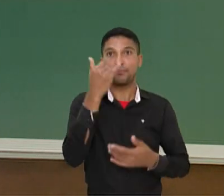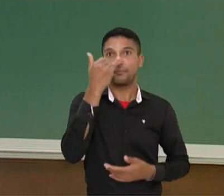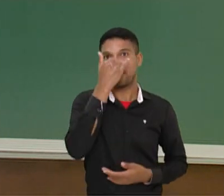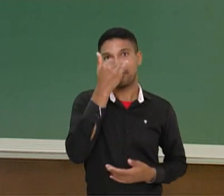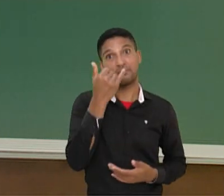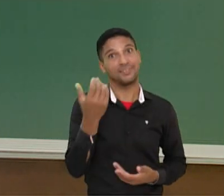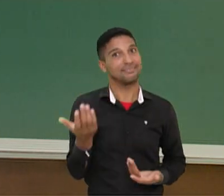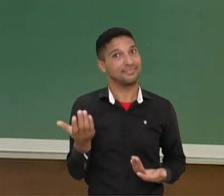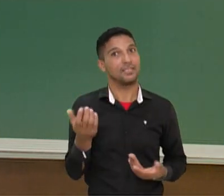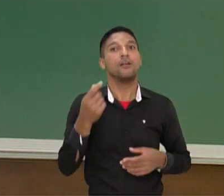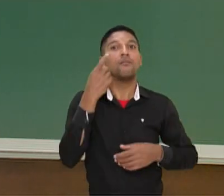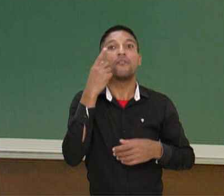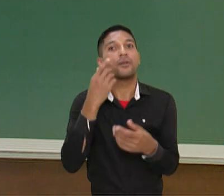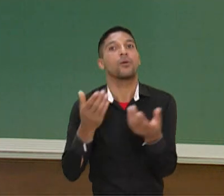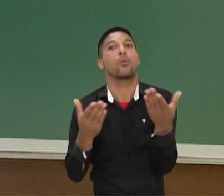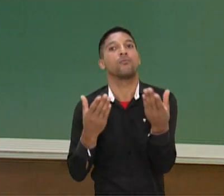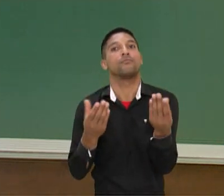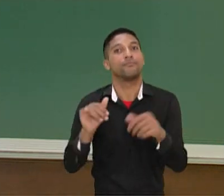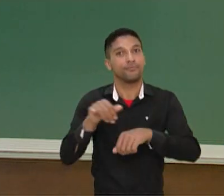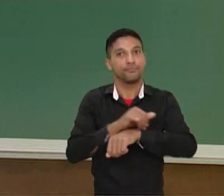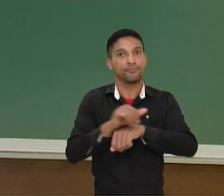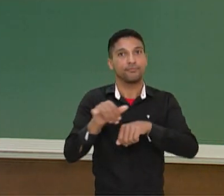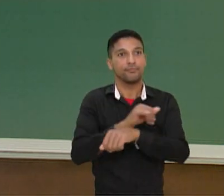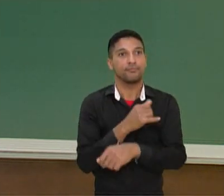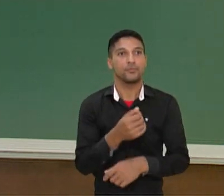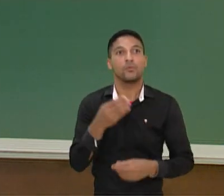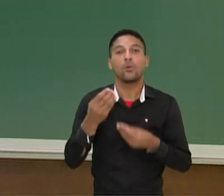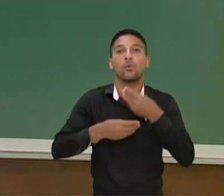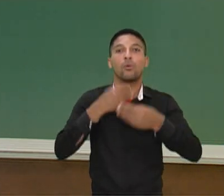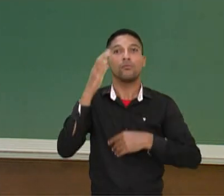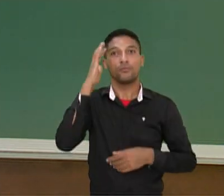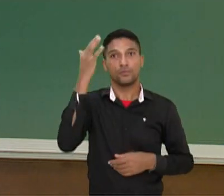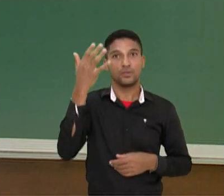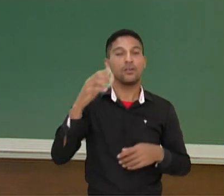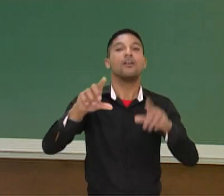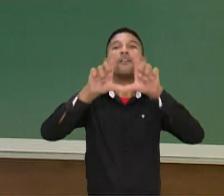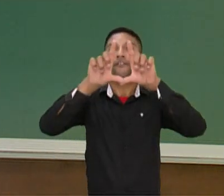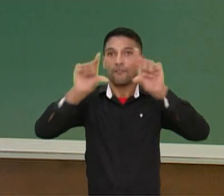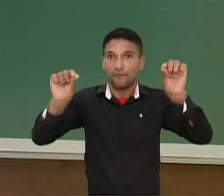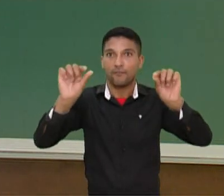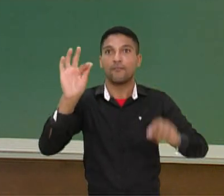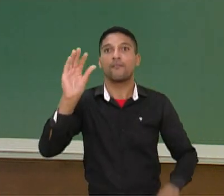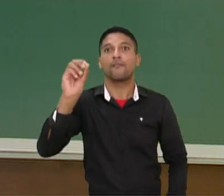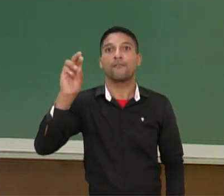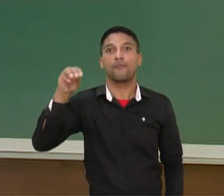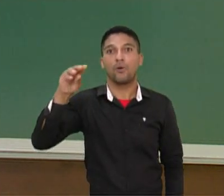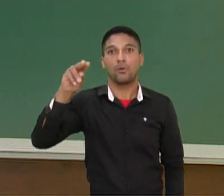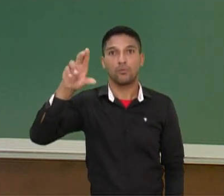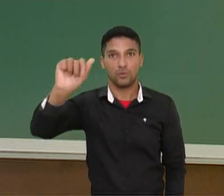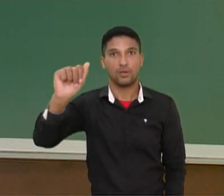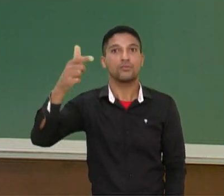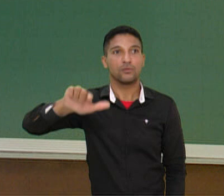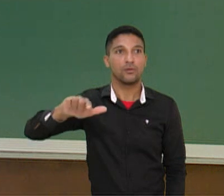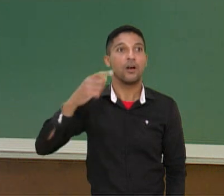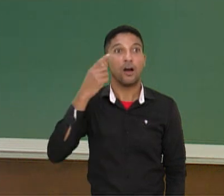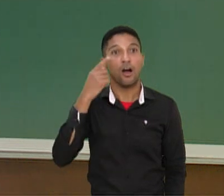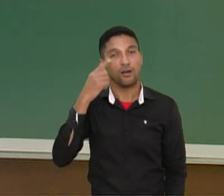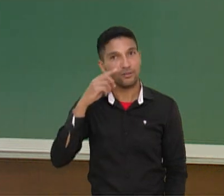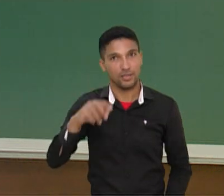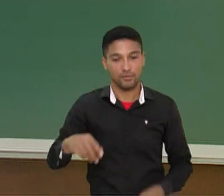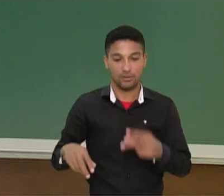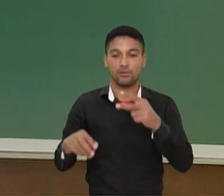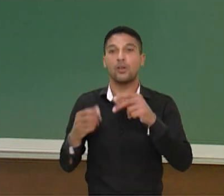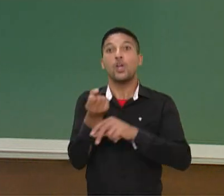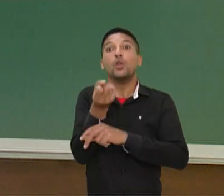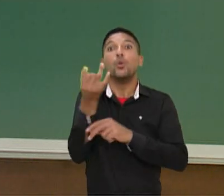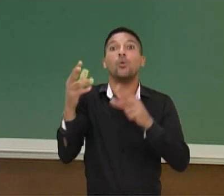qual é esse possível erro. Então, como é que eu resolvo? Fórmula de novo. Número de lados vezes n